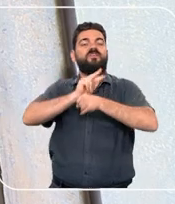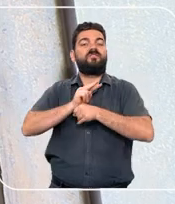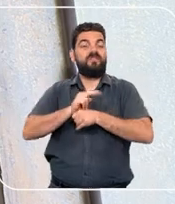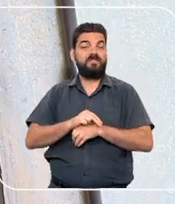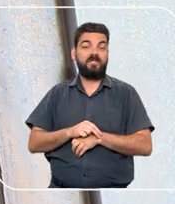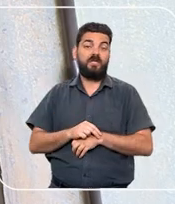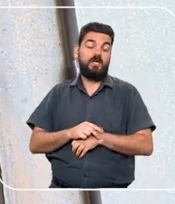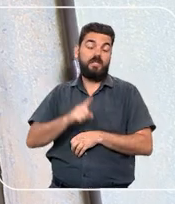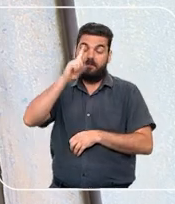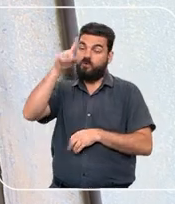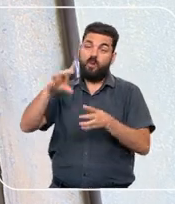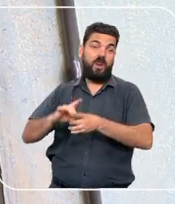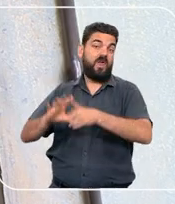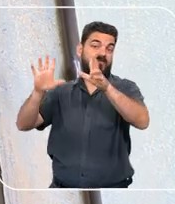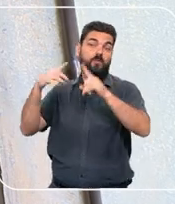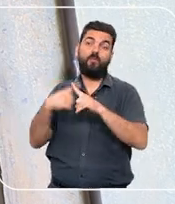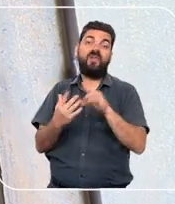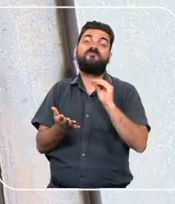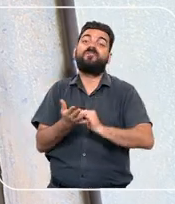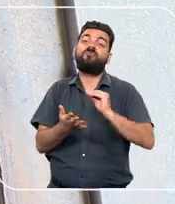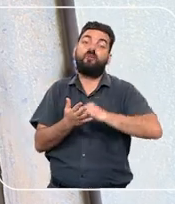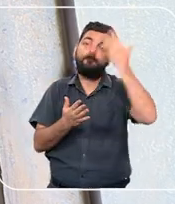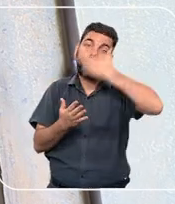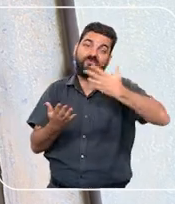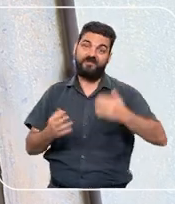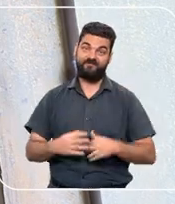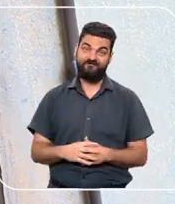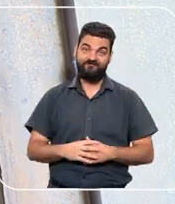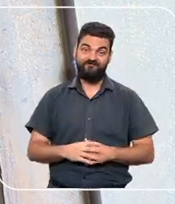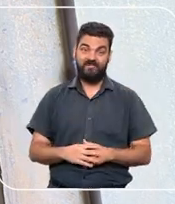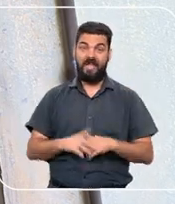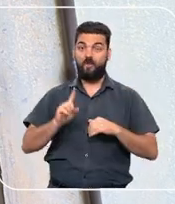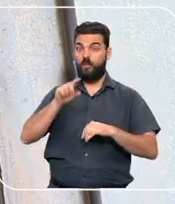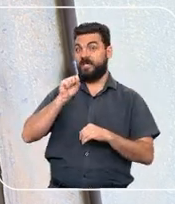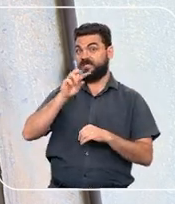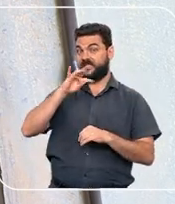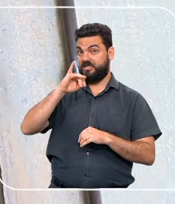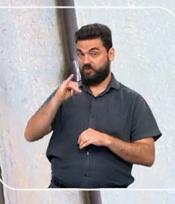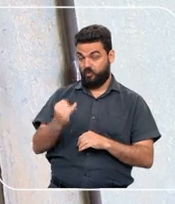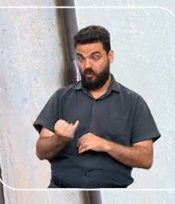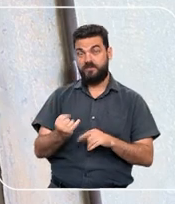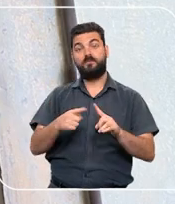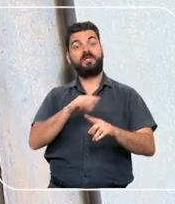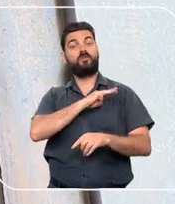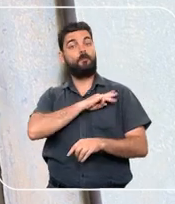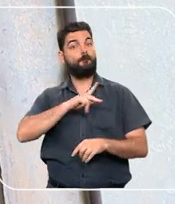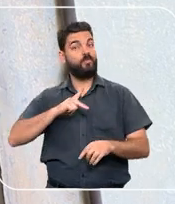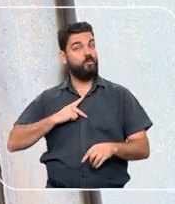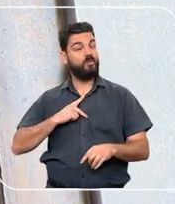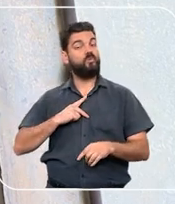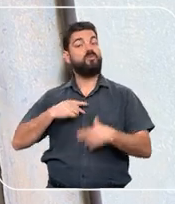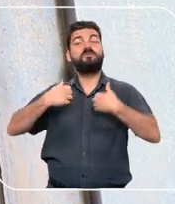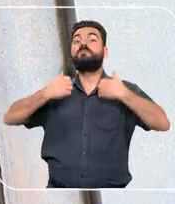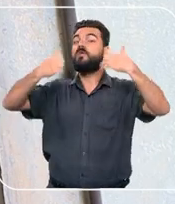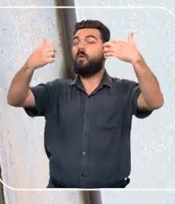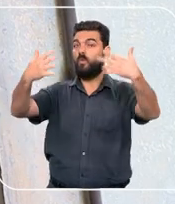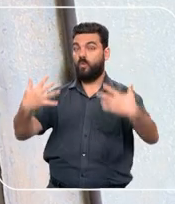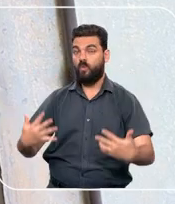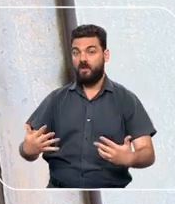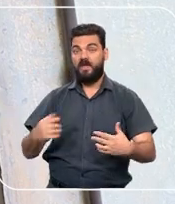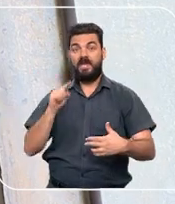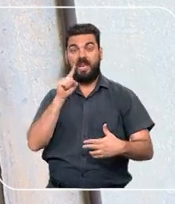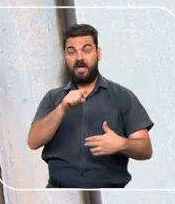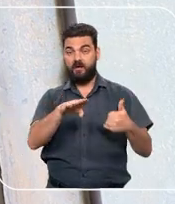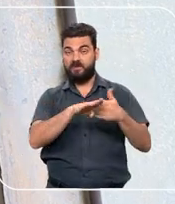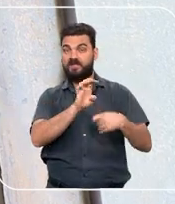tese def e absolveu os acusados por insuficiência probatória no STJ o ministério público argumentou entre outras